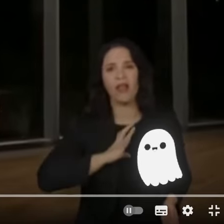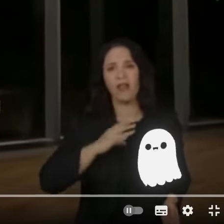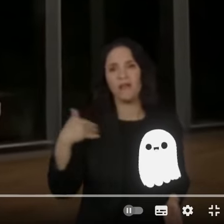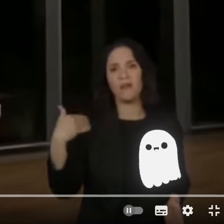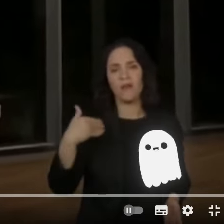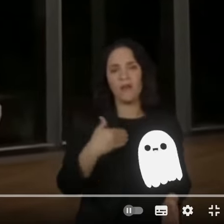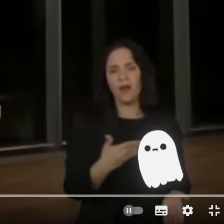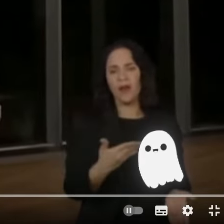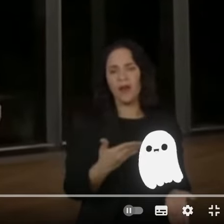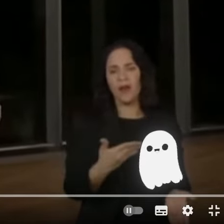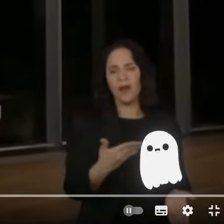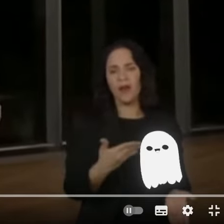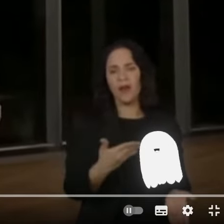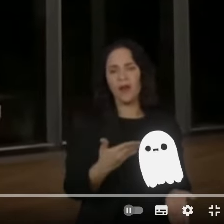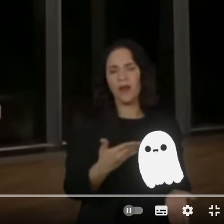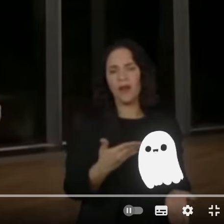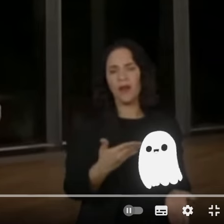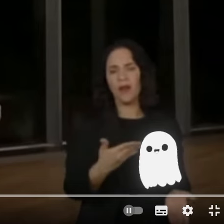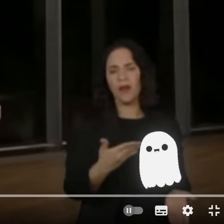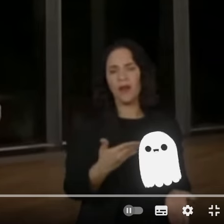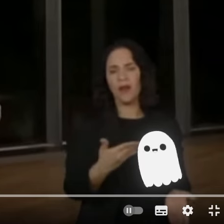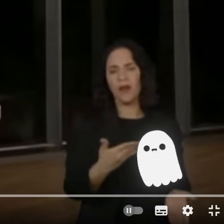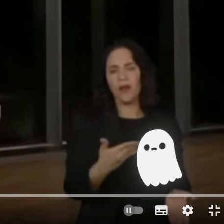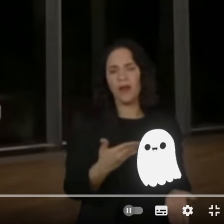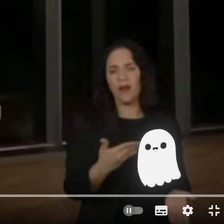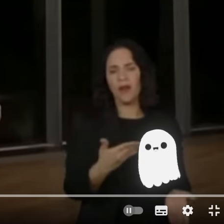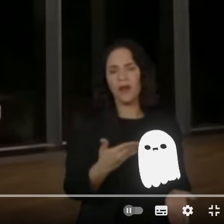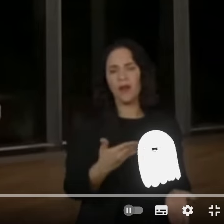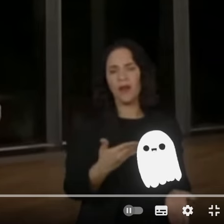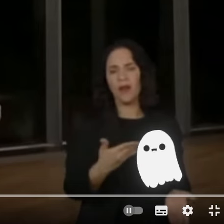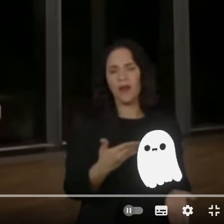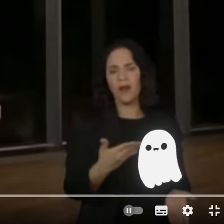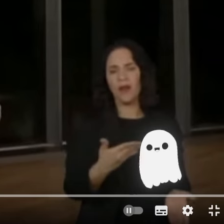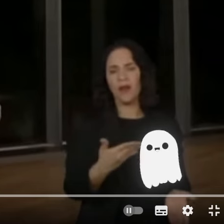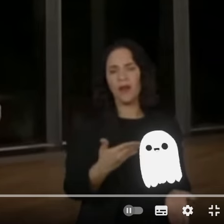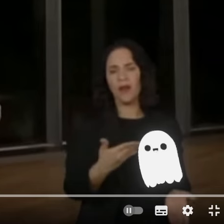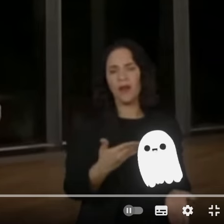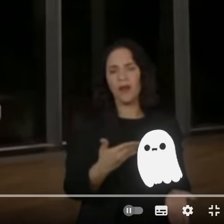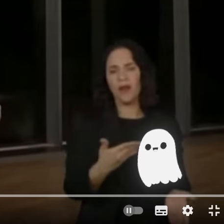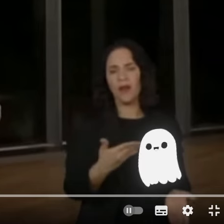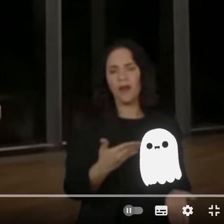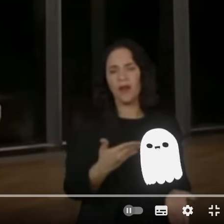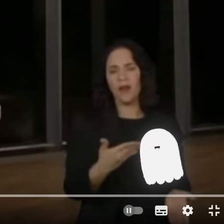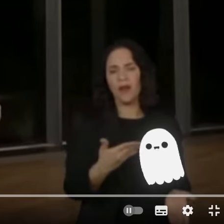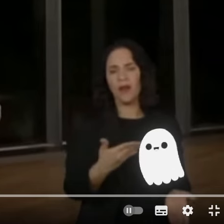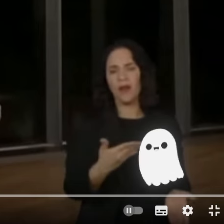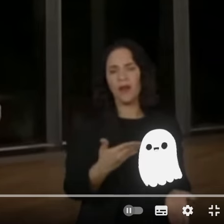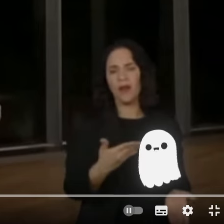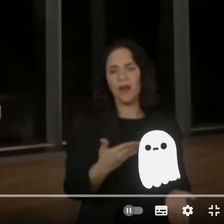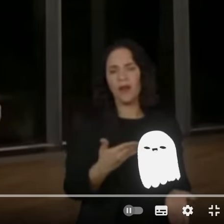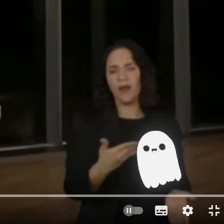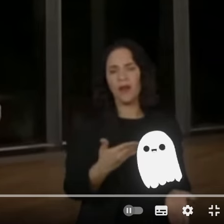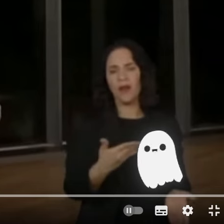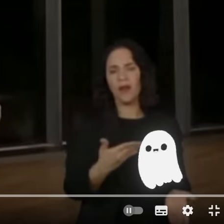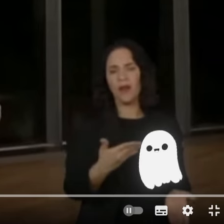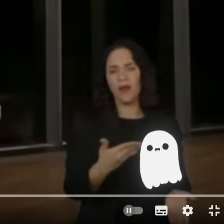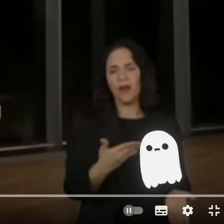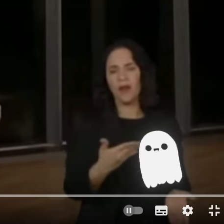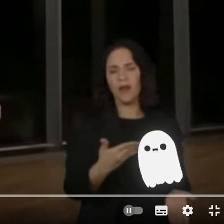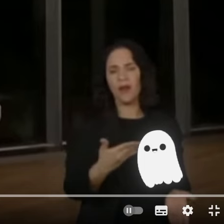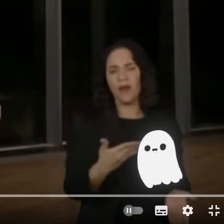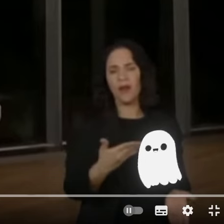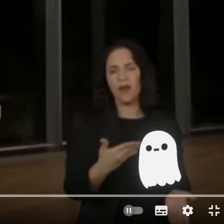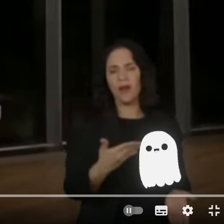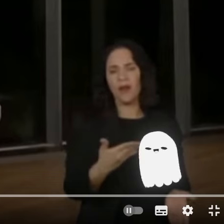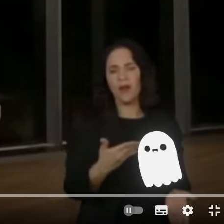Ninguém suporta isso. Por isso que o Bruno, que é o Bubarim, me manda direto aquela imagem falando: seja o tipo